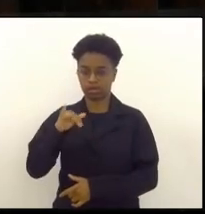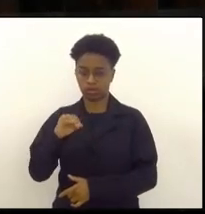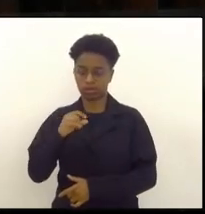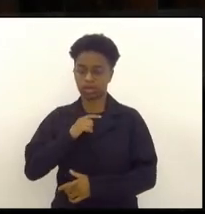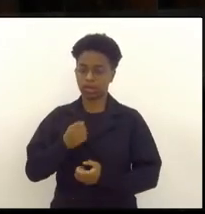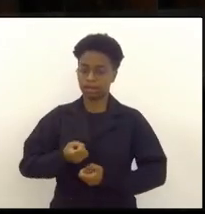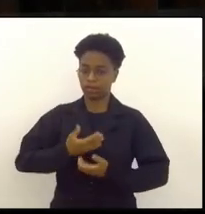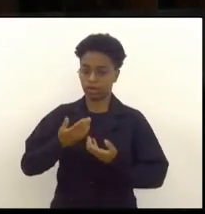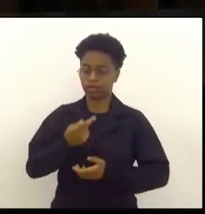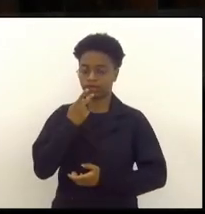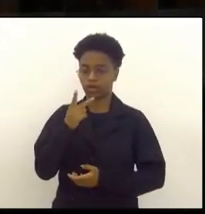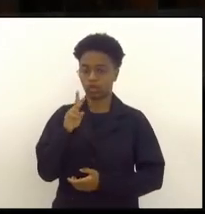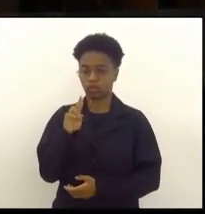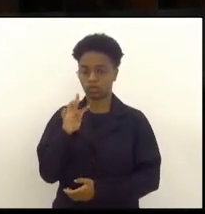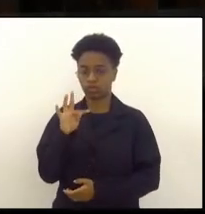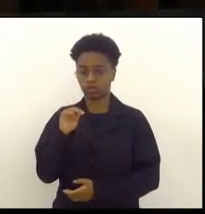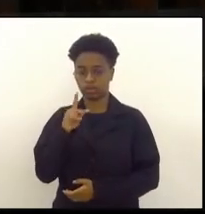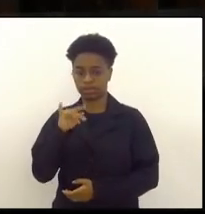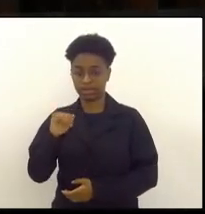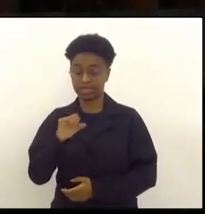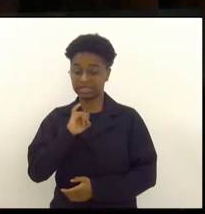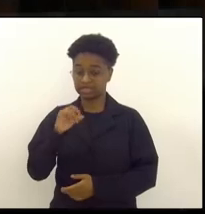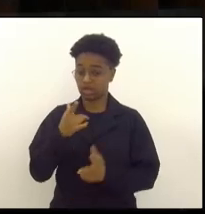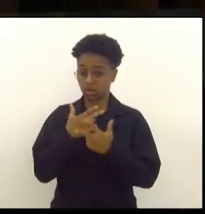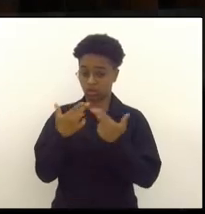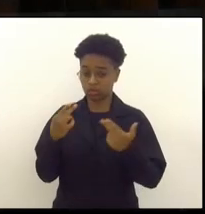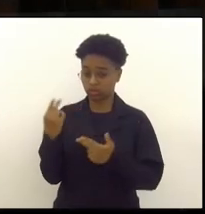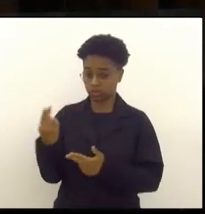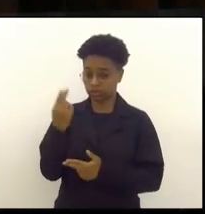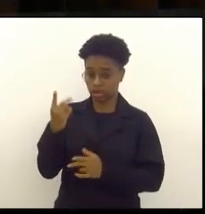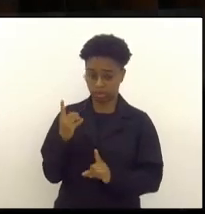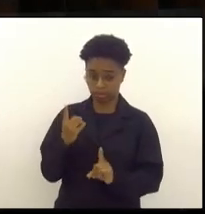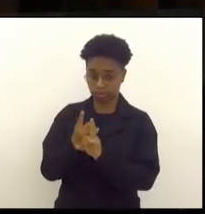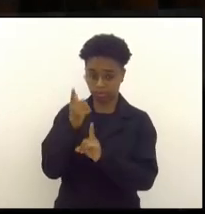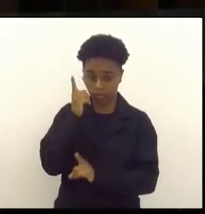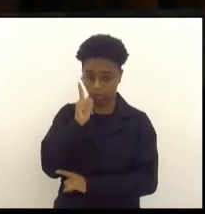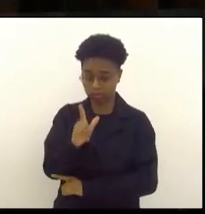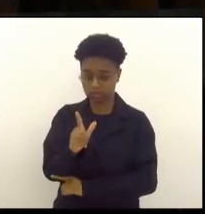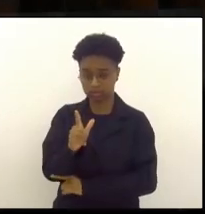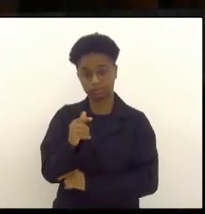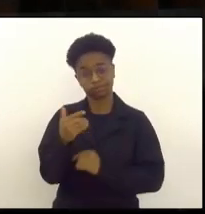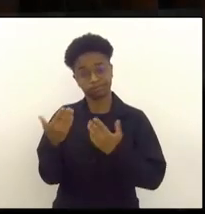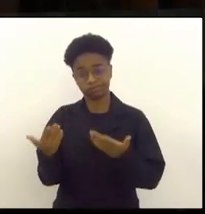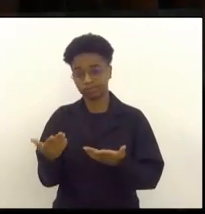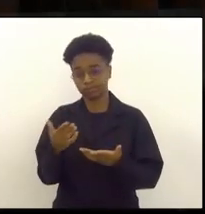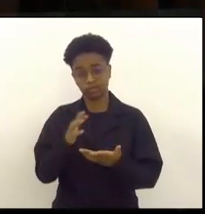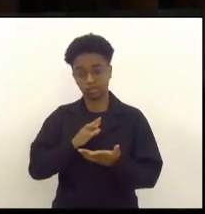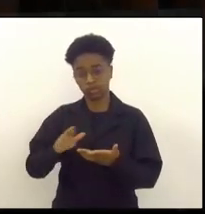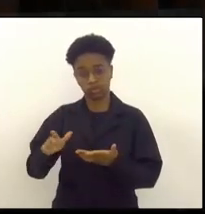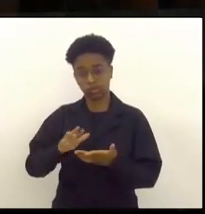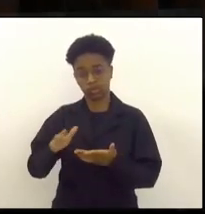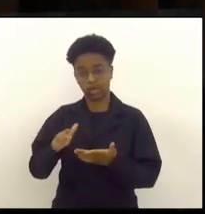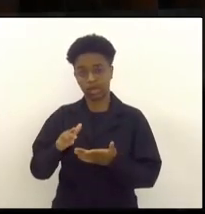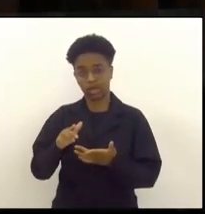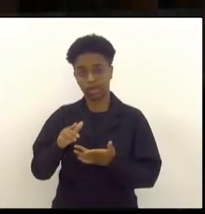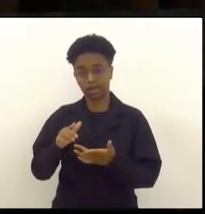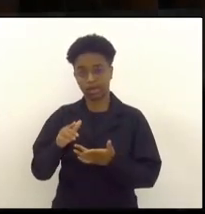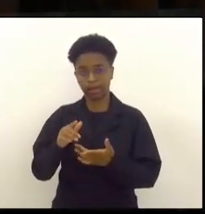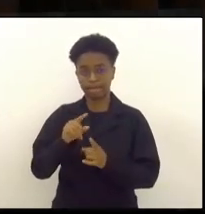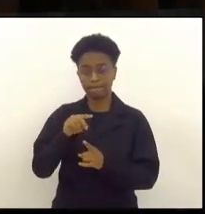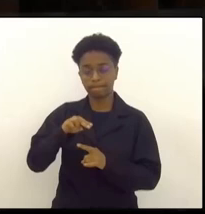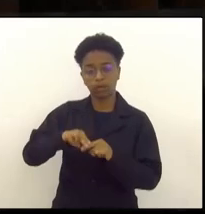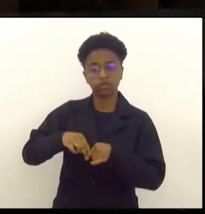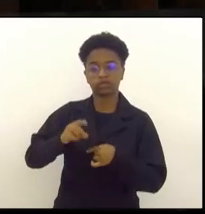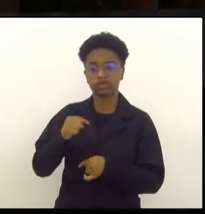dele, Utopias. Se as coisas são inatingíveis, ora, não é motivo para não querê-las.